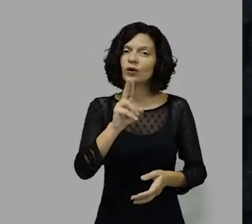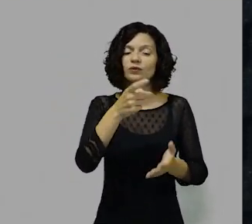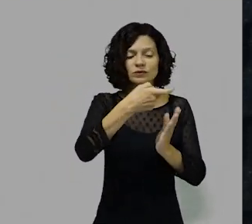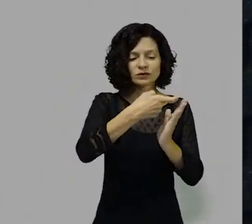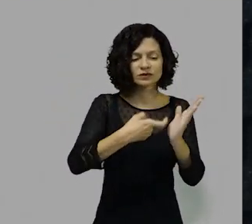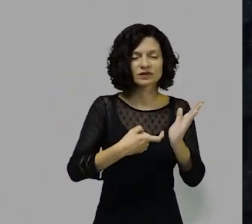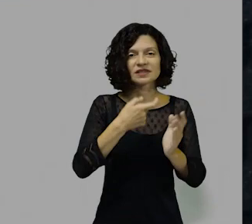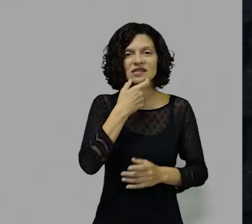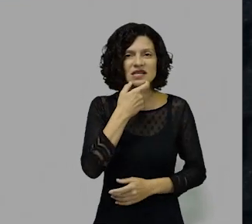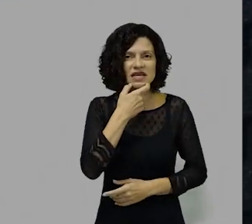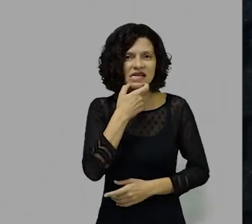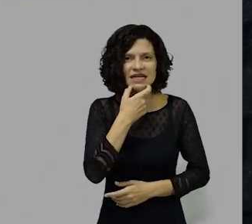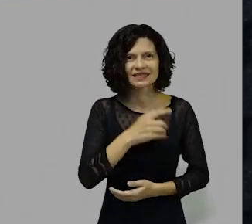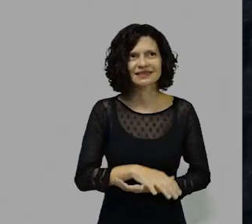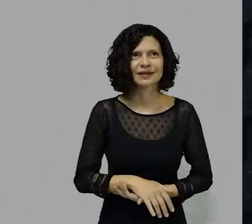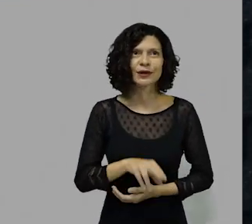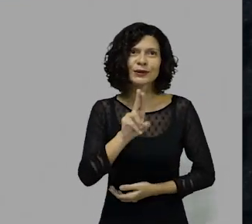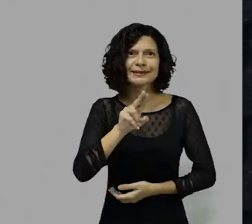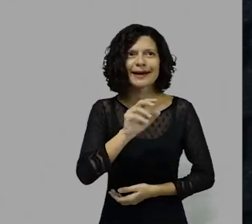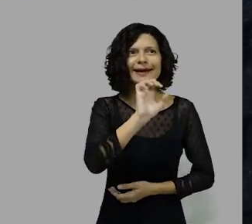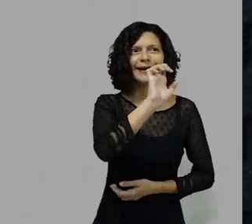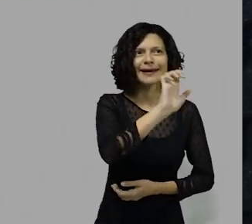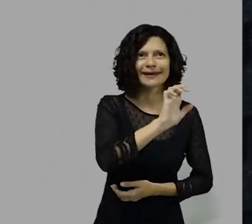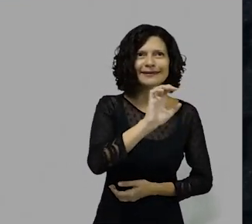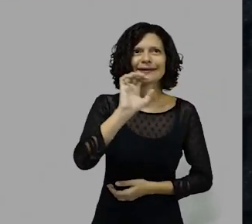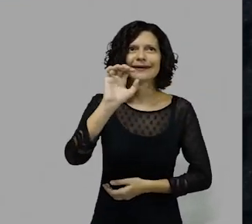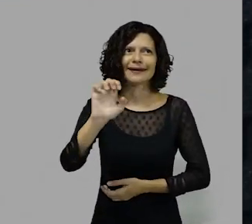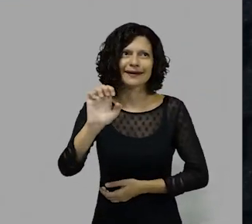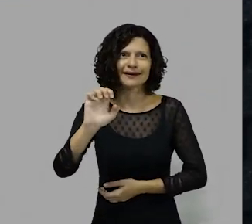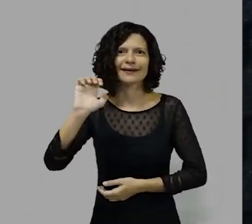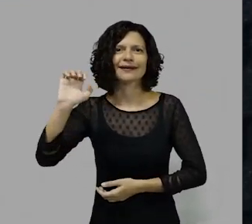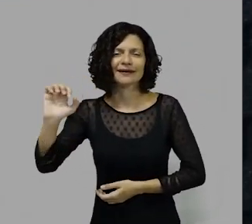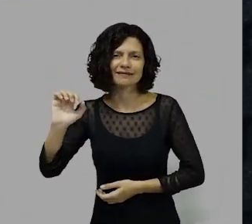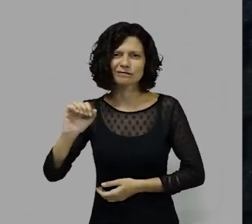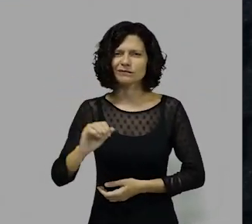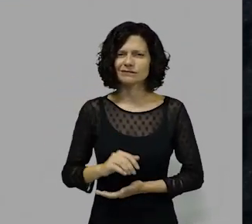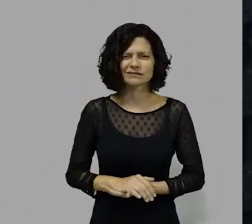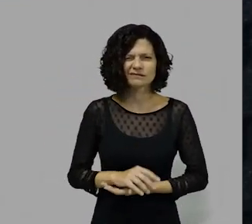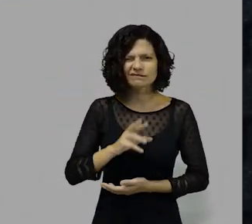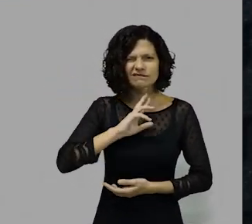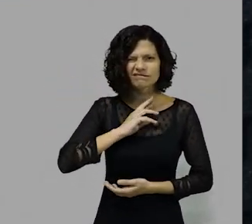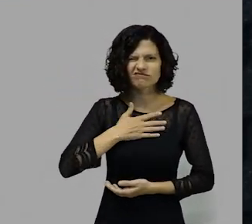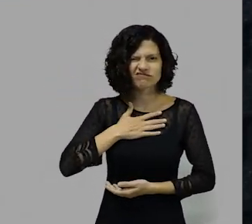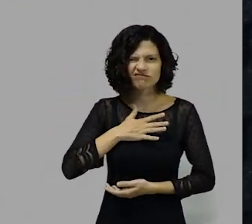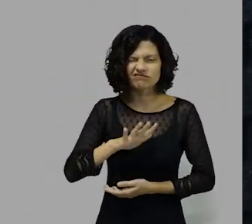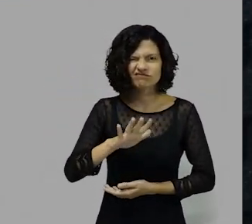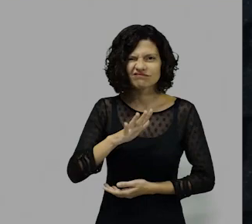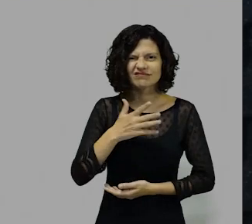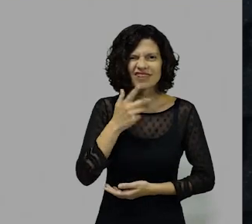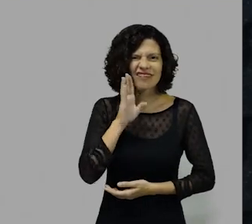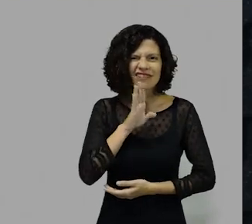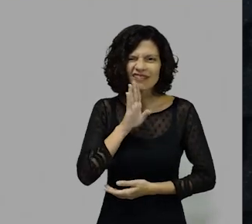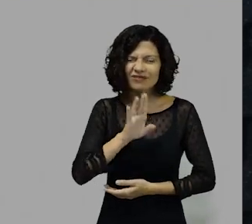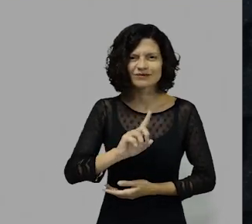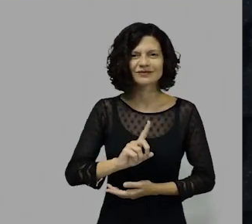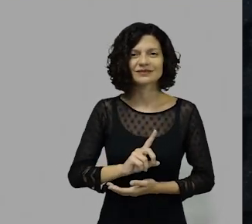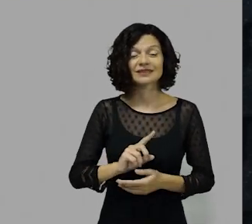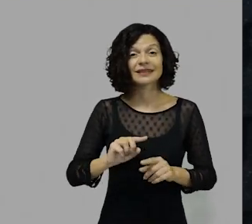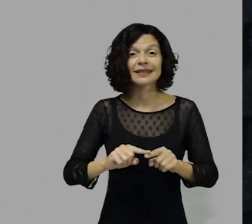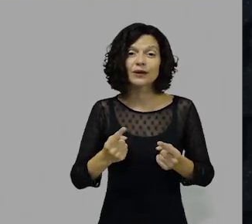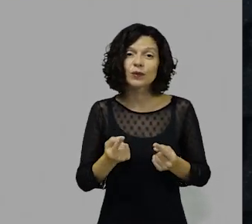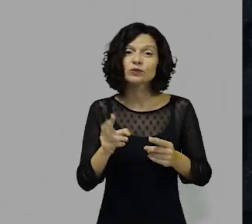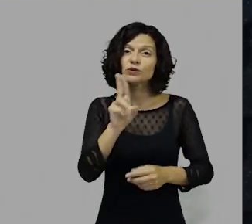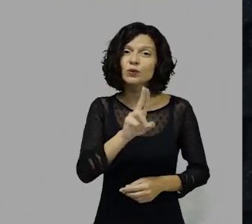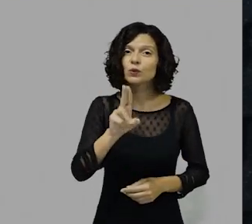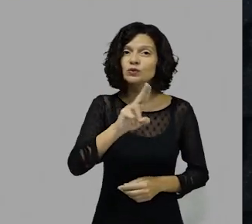mesma coisa, and, você usa outros sinônimos, né? Você usa outras palavras que transmitem a mesma